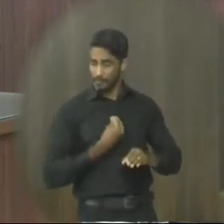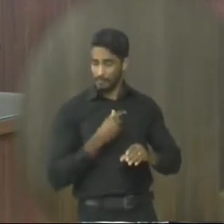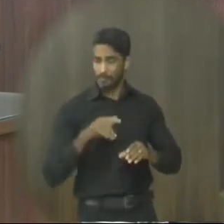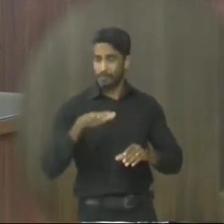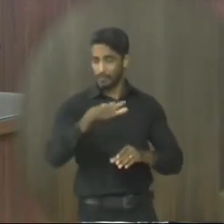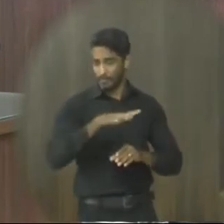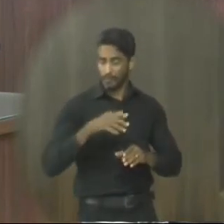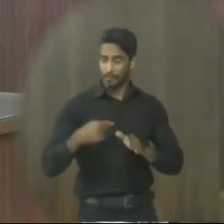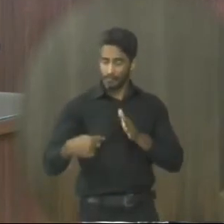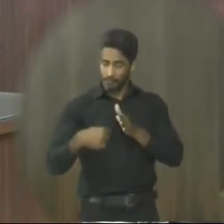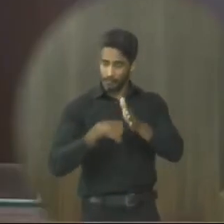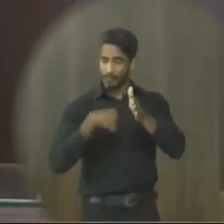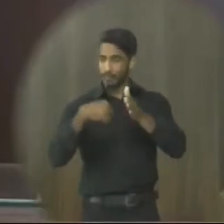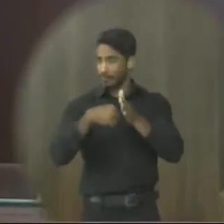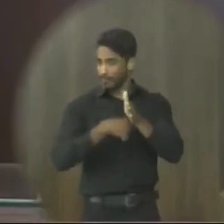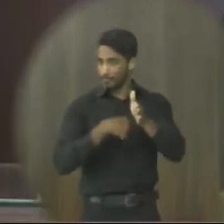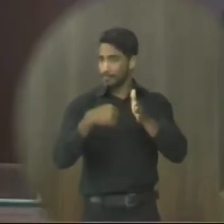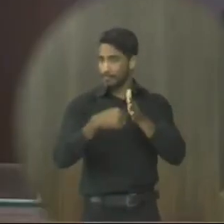procuraram-se